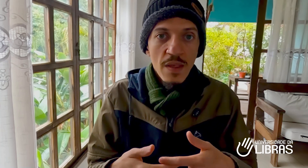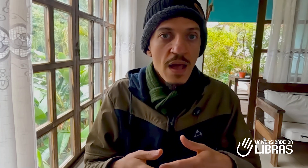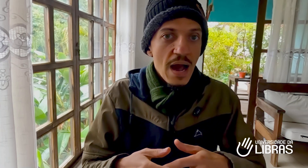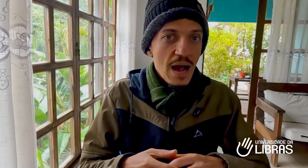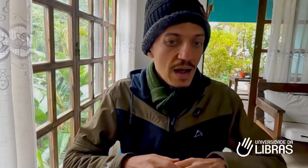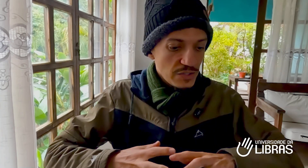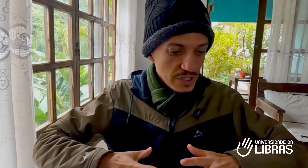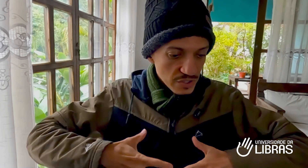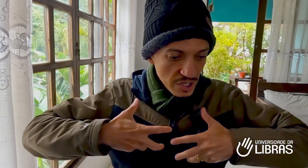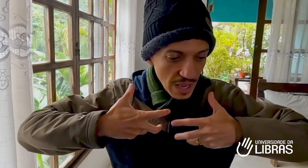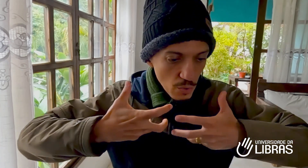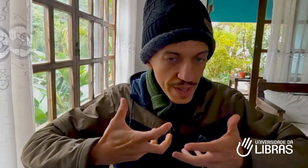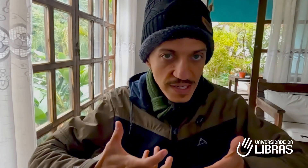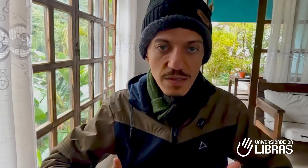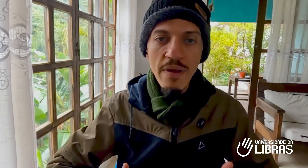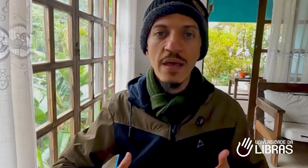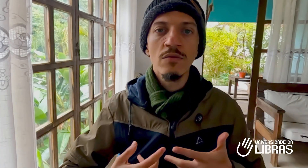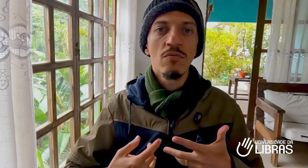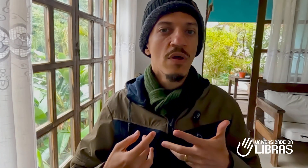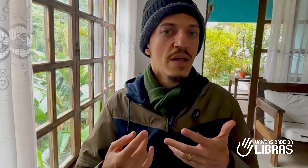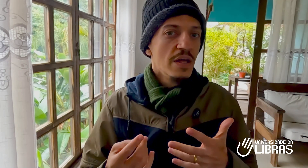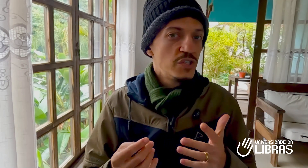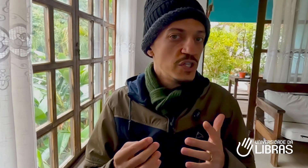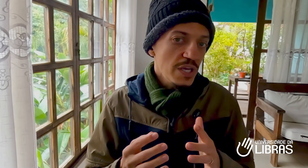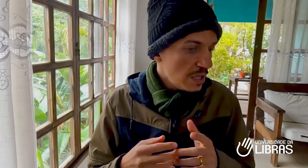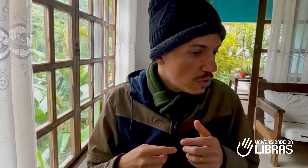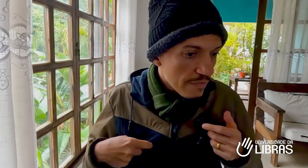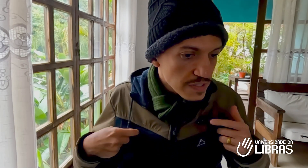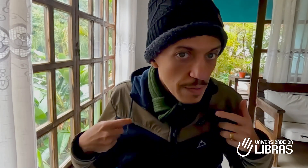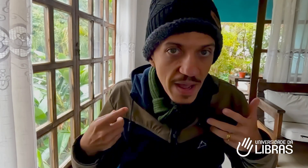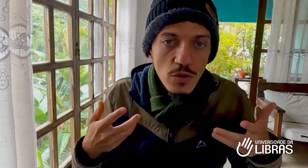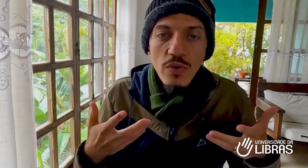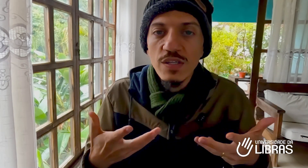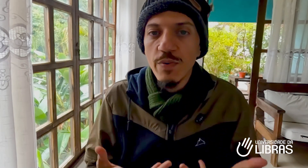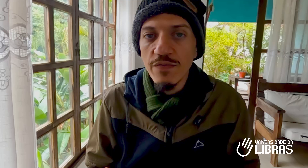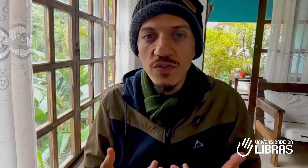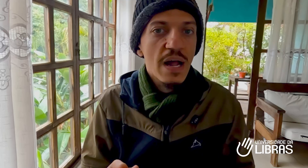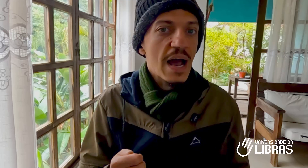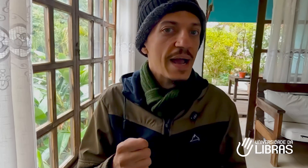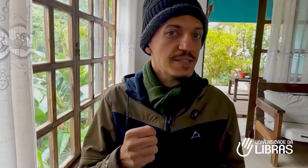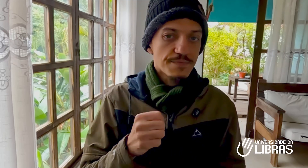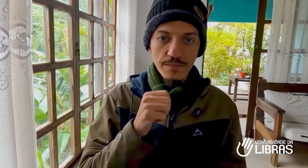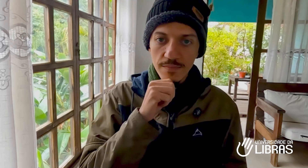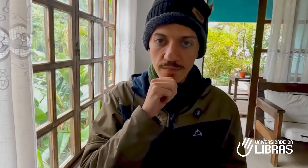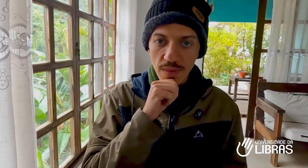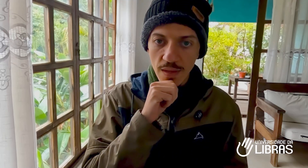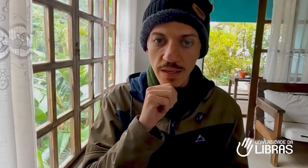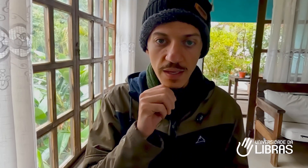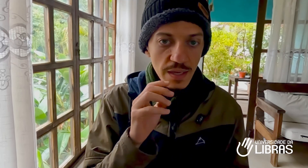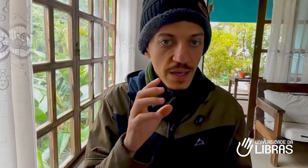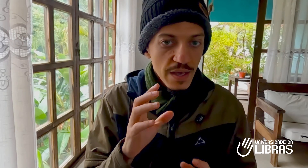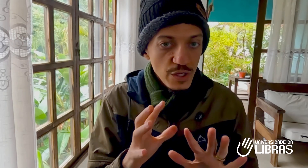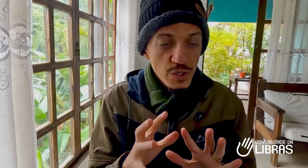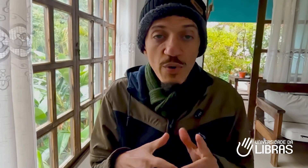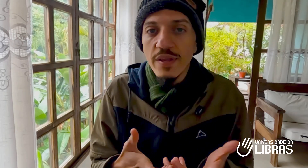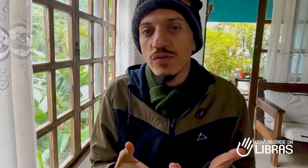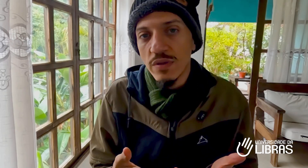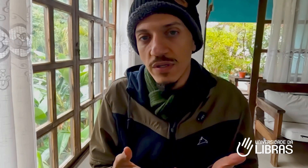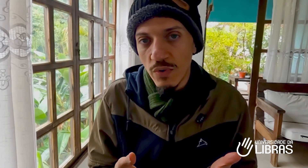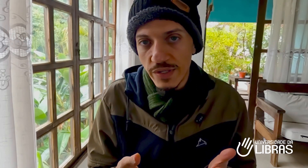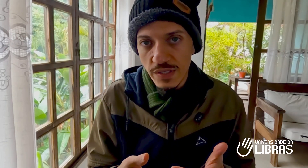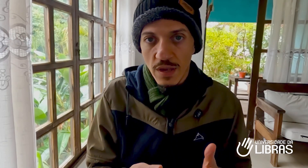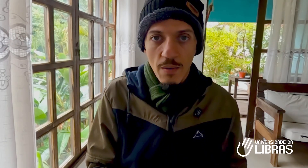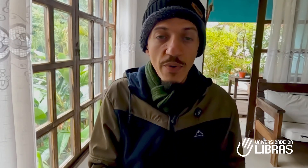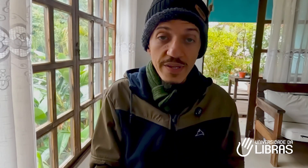vida, de reconhecimento, de novas aberturas profissionais e de muitas